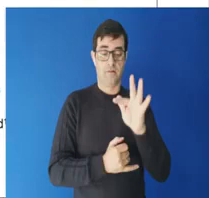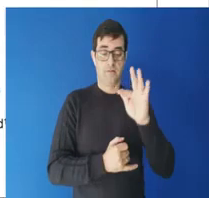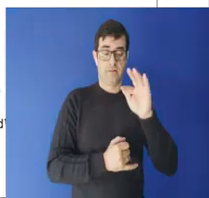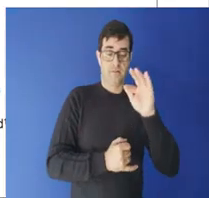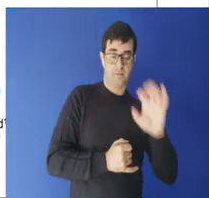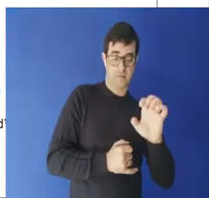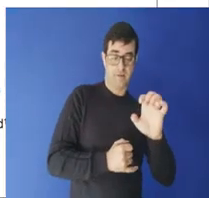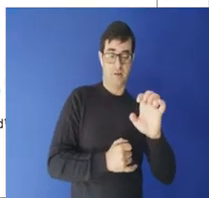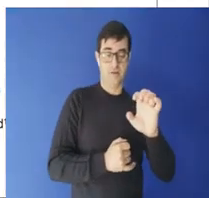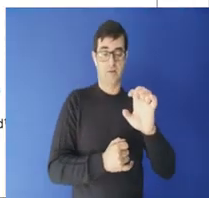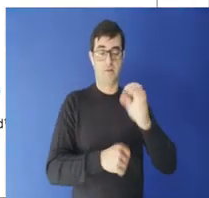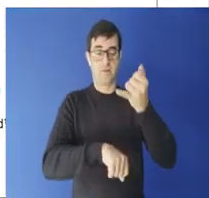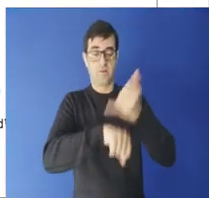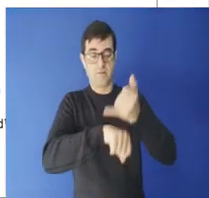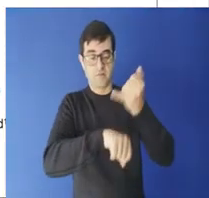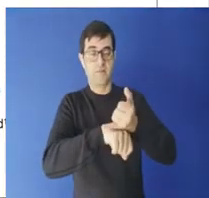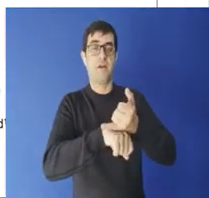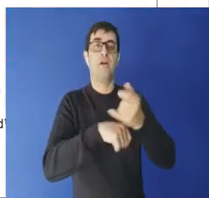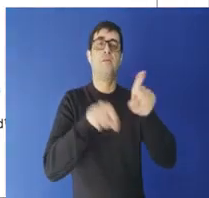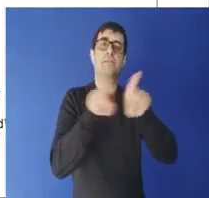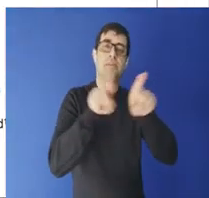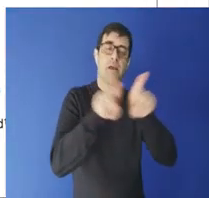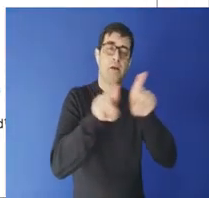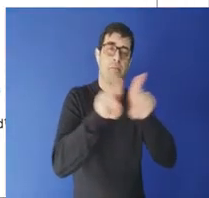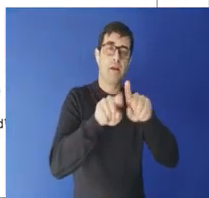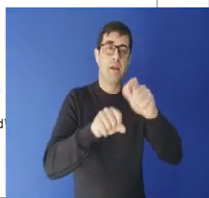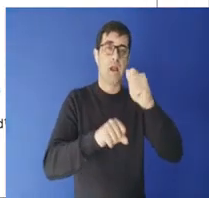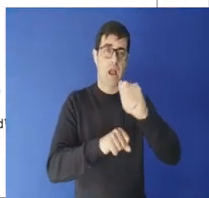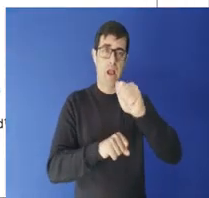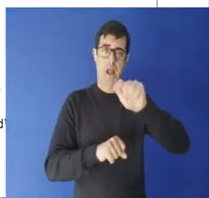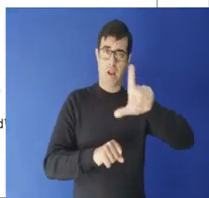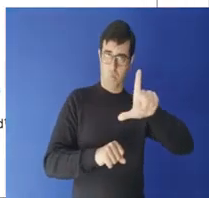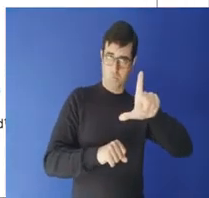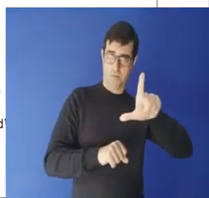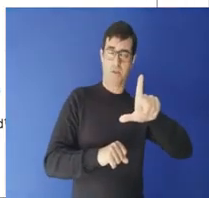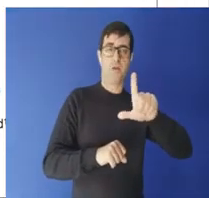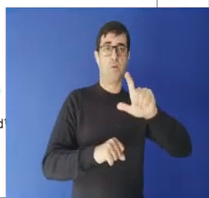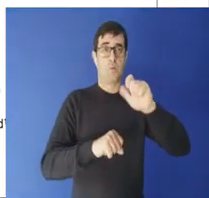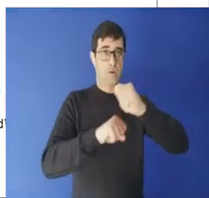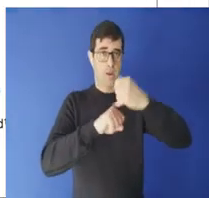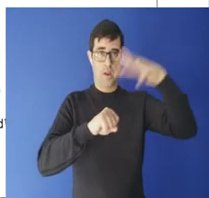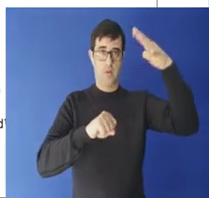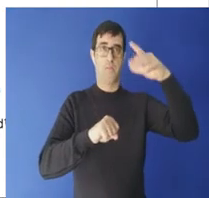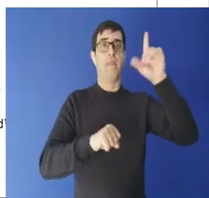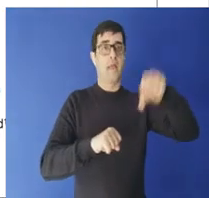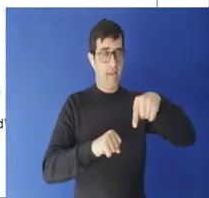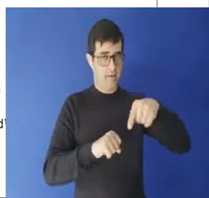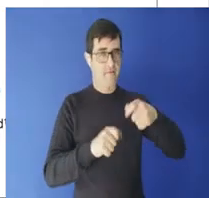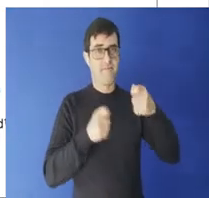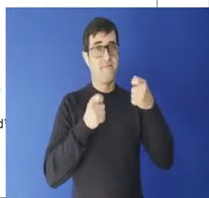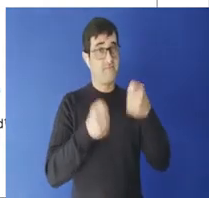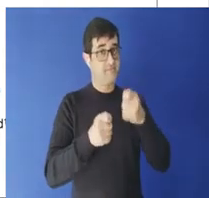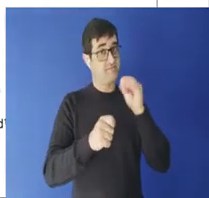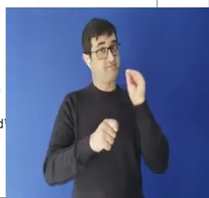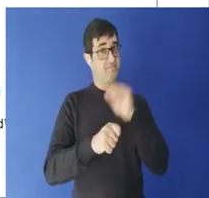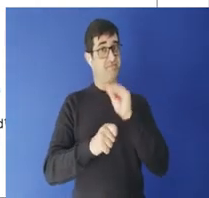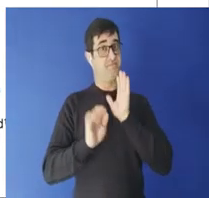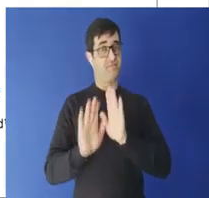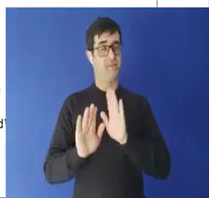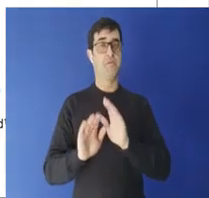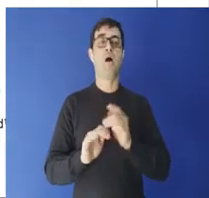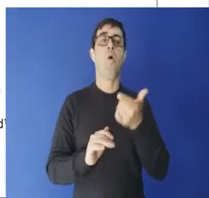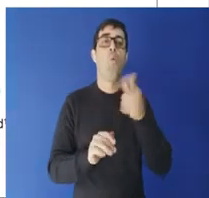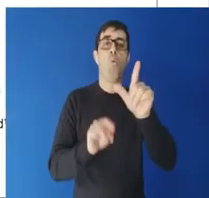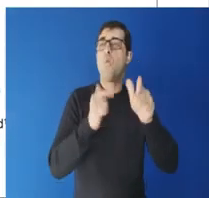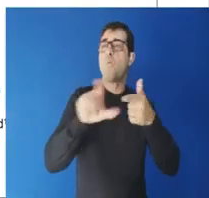2 e mais 3, né? Alguns elementos, o alumínio é fixo, né? É mais 3, mas alguns outros